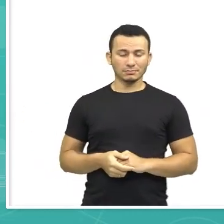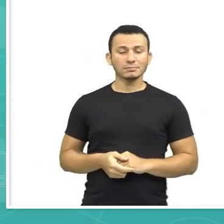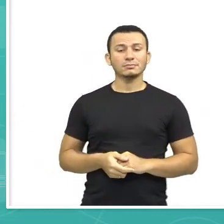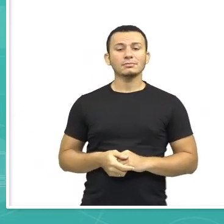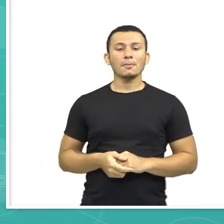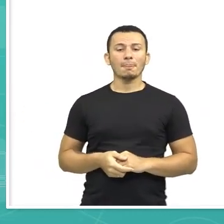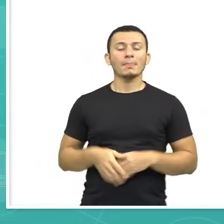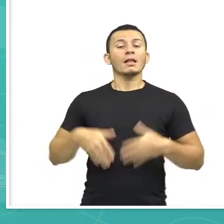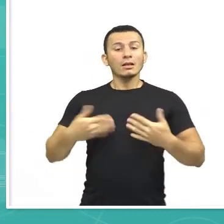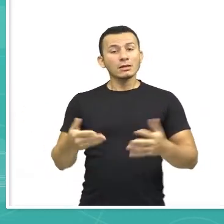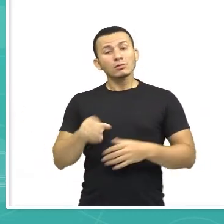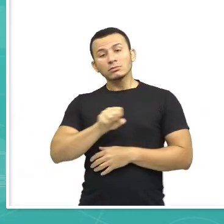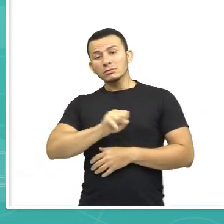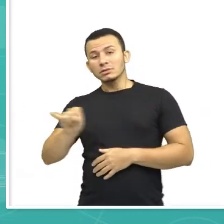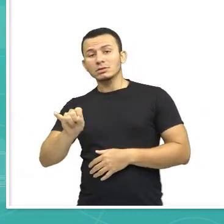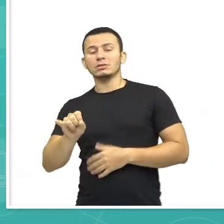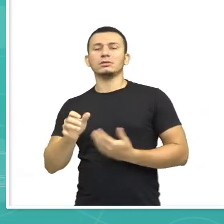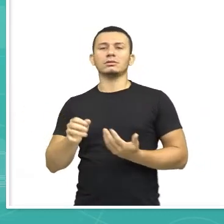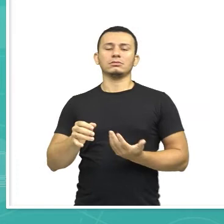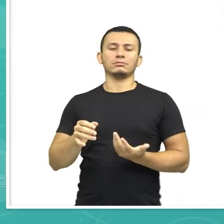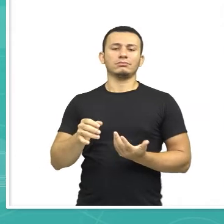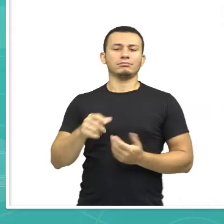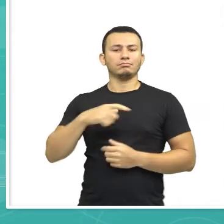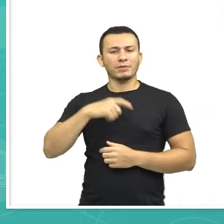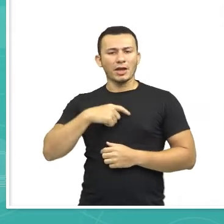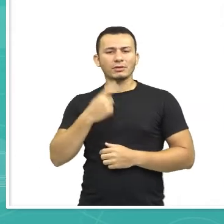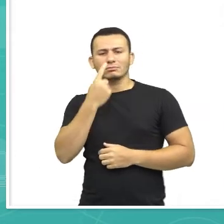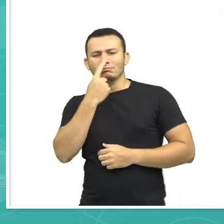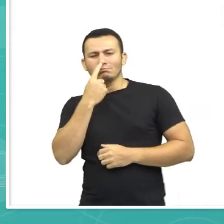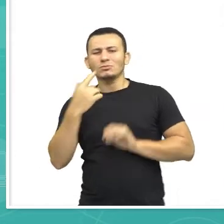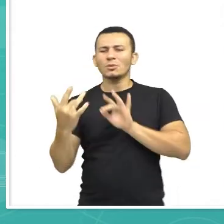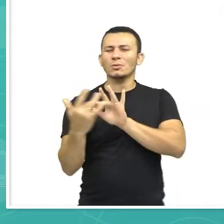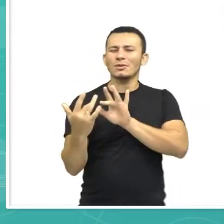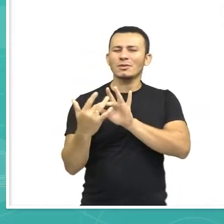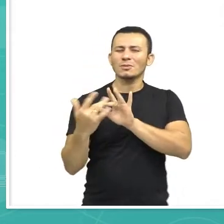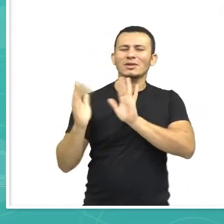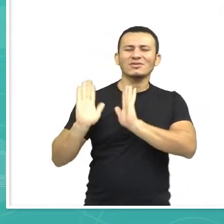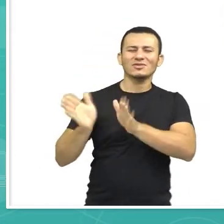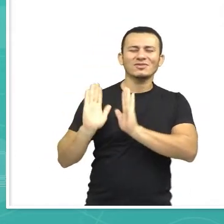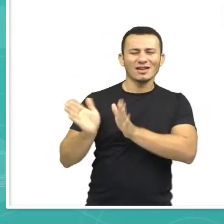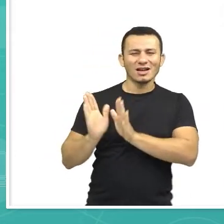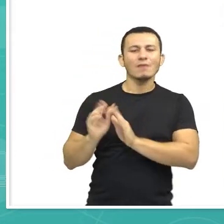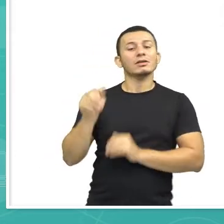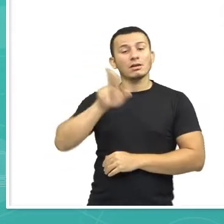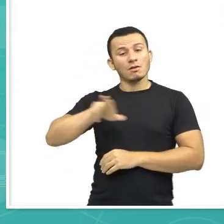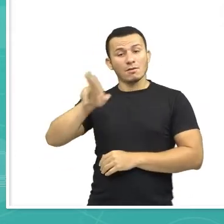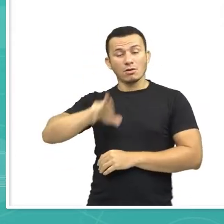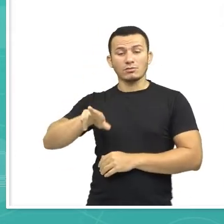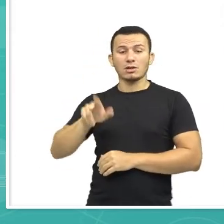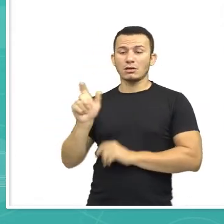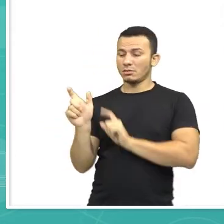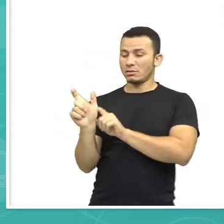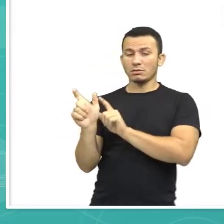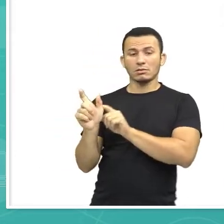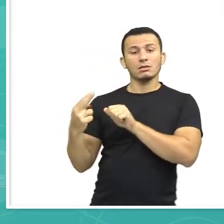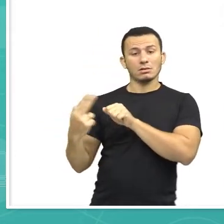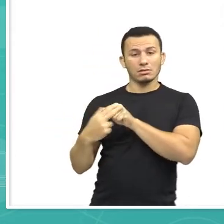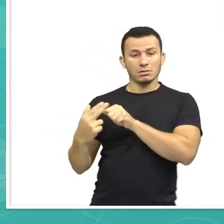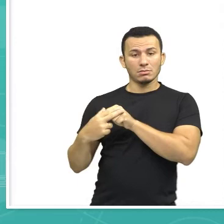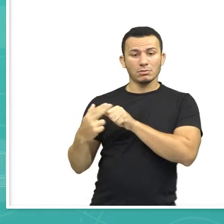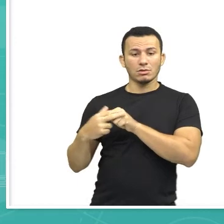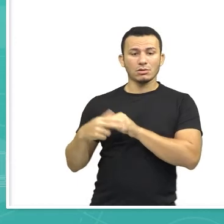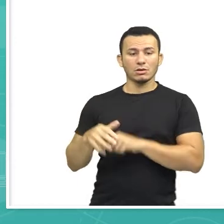tem se você tem uma intimidade maior com a pessoa, você vai utilizar aqui esse pronome de tratamento, né? Você vai dizer